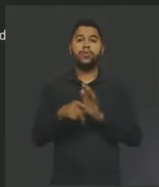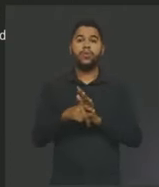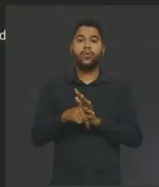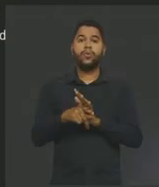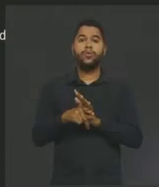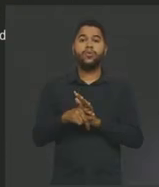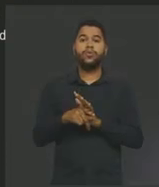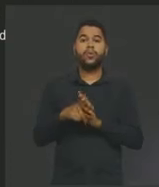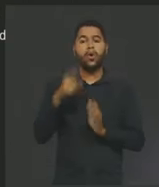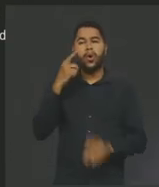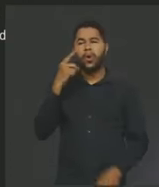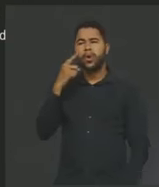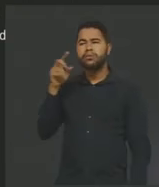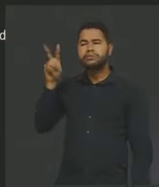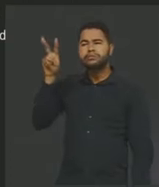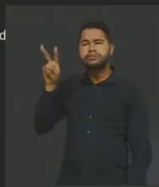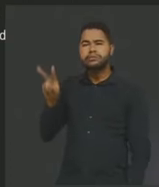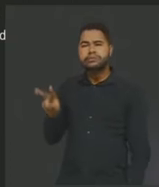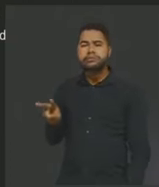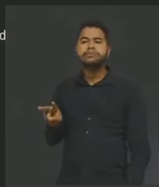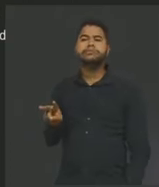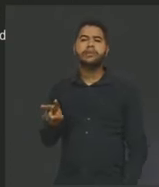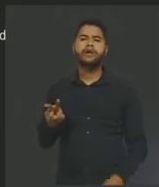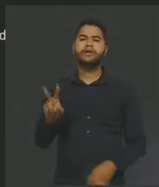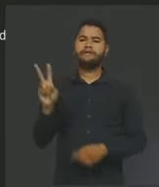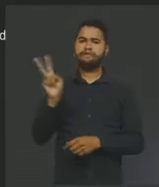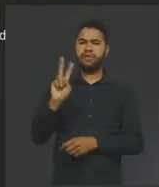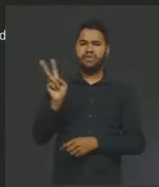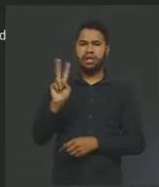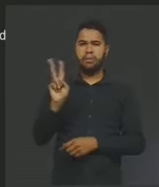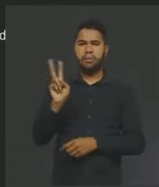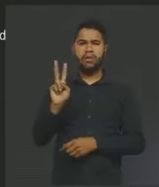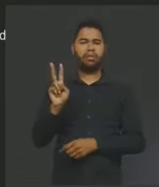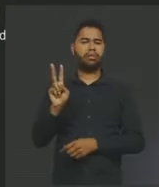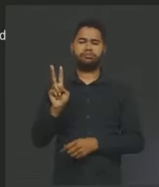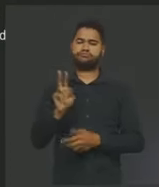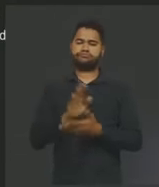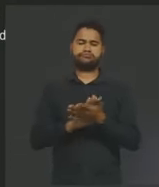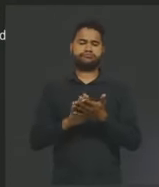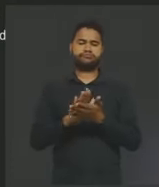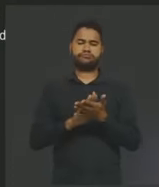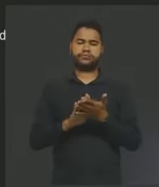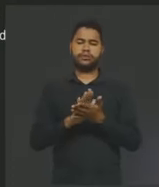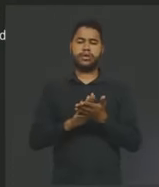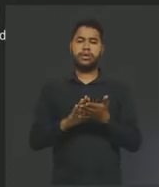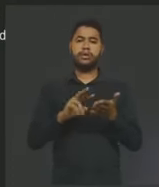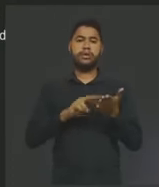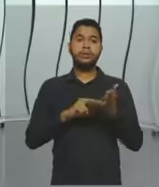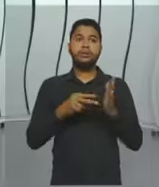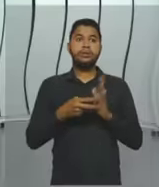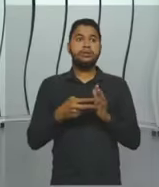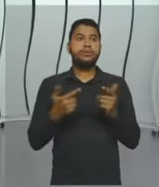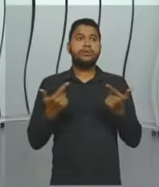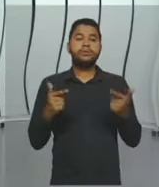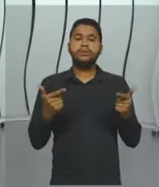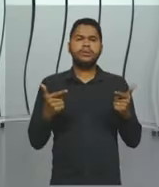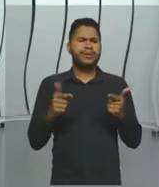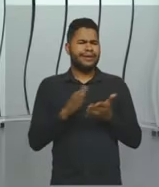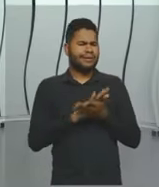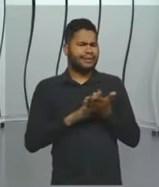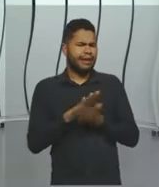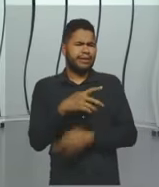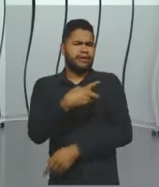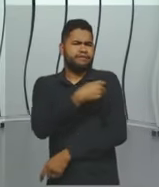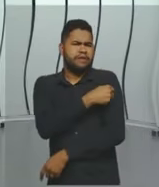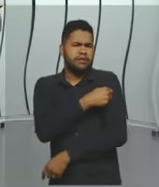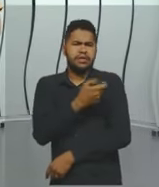no medicine, tea, vitamin, nor vaccine. Então, quer dizer, não tem nenhum tipo de vacina